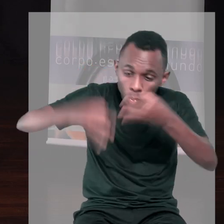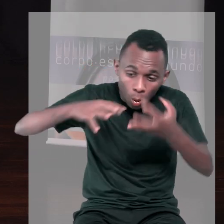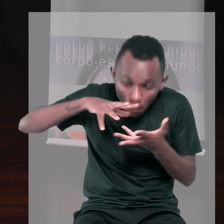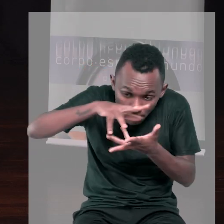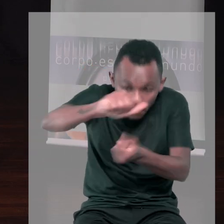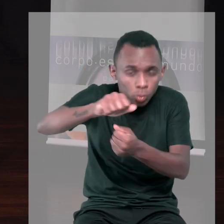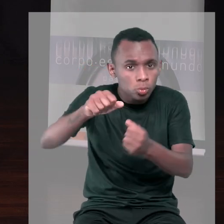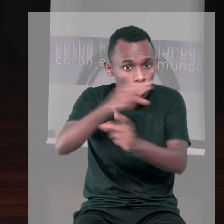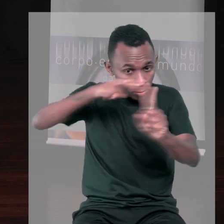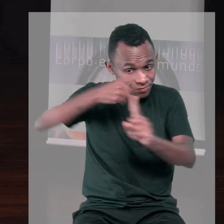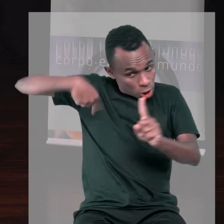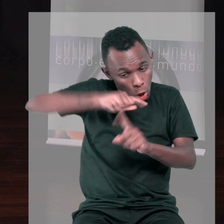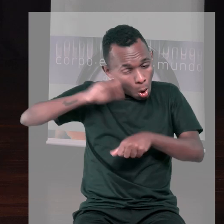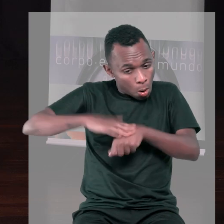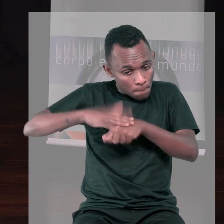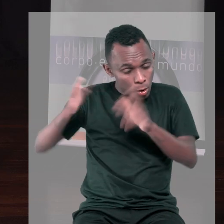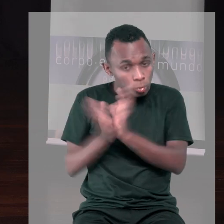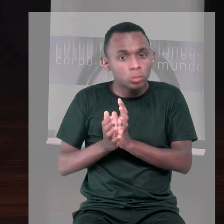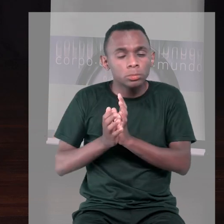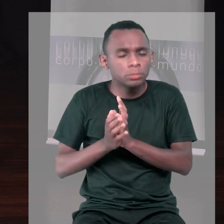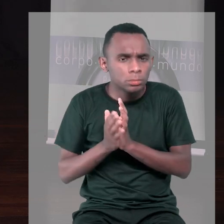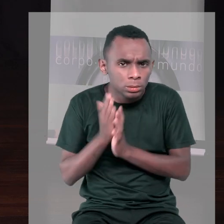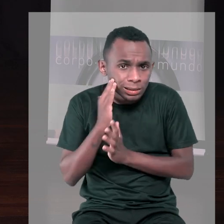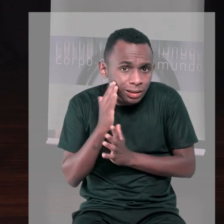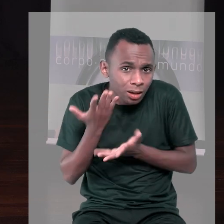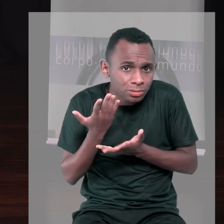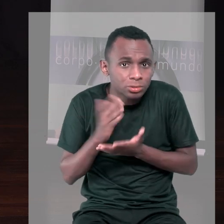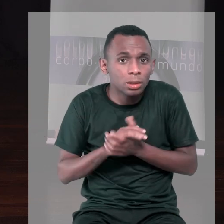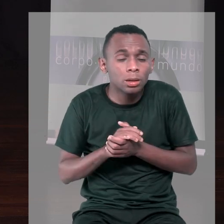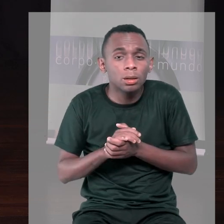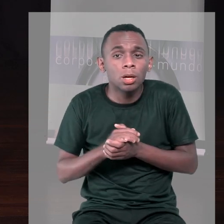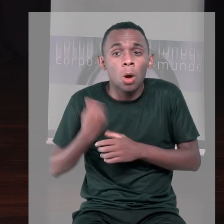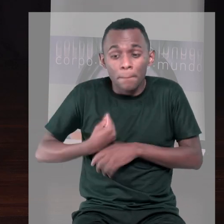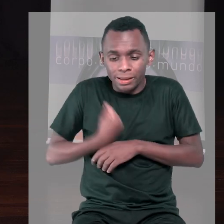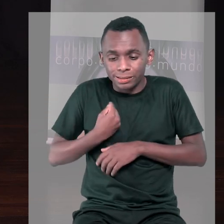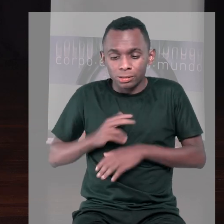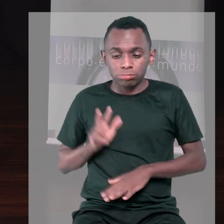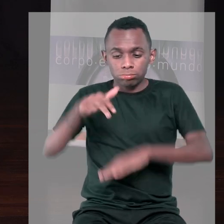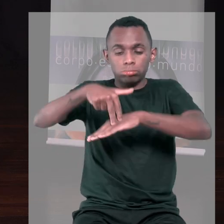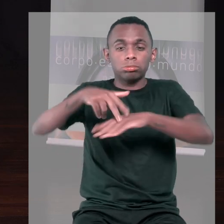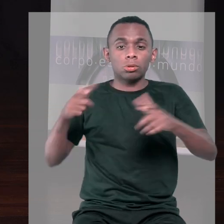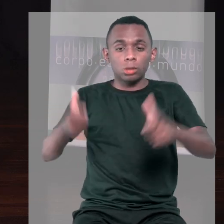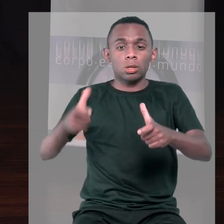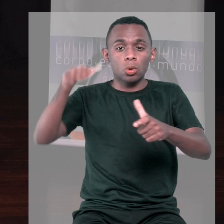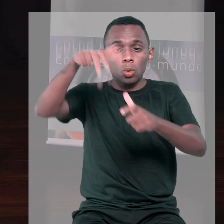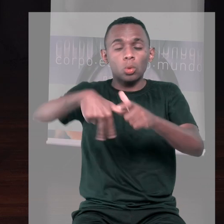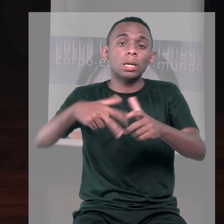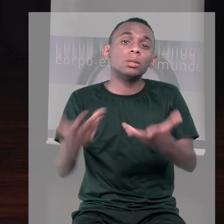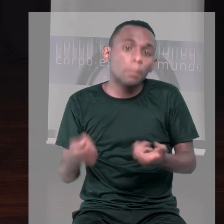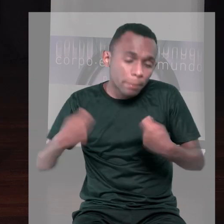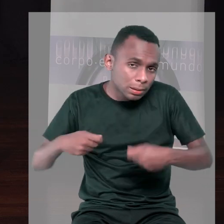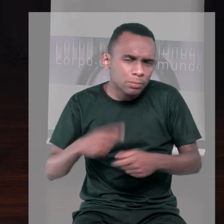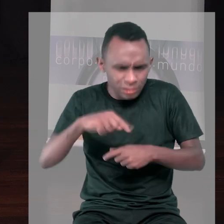de realidade. O que nós chamamos de realidade depende do que os outros chamam de realidade. Nenhum ser